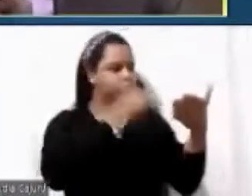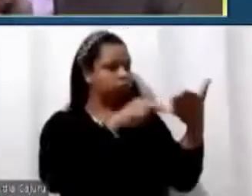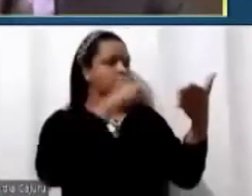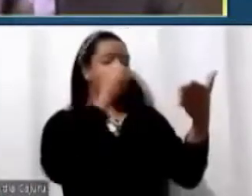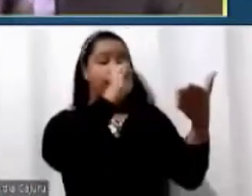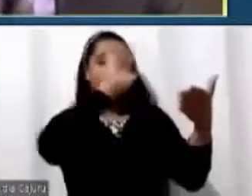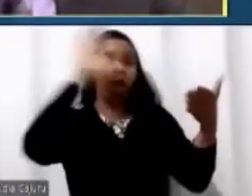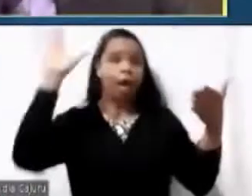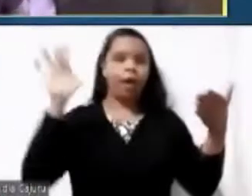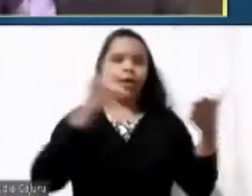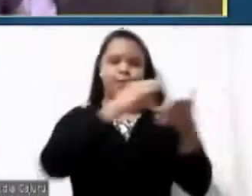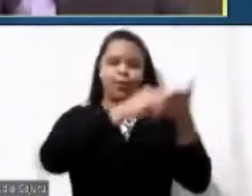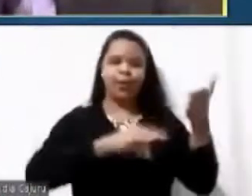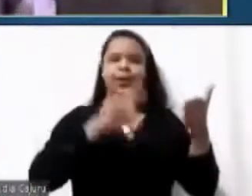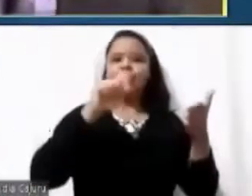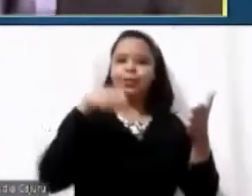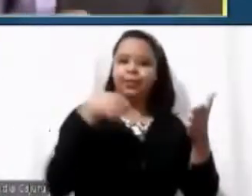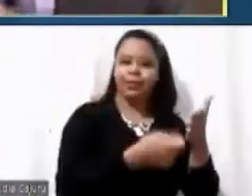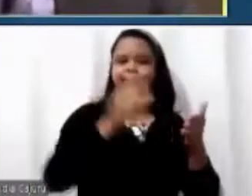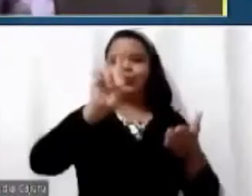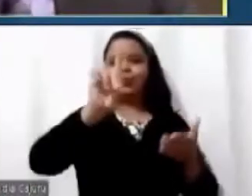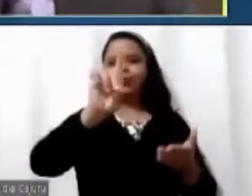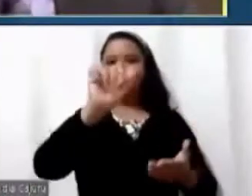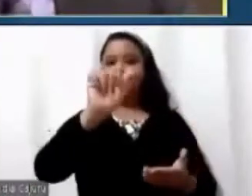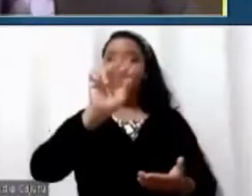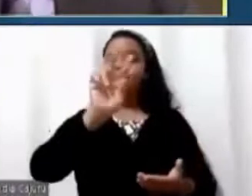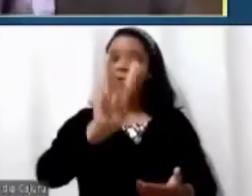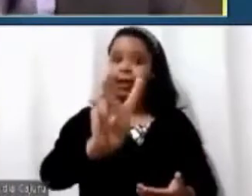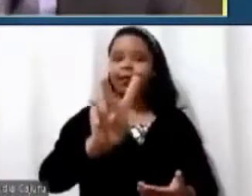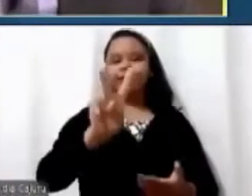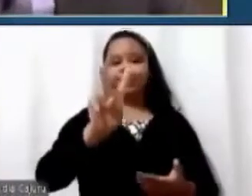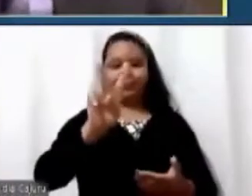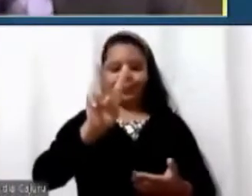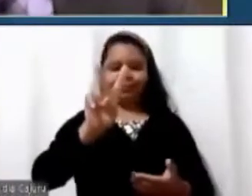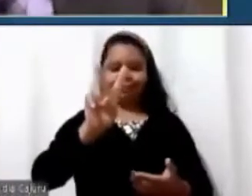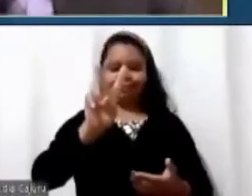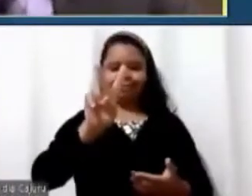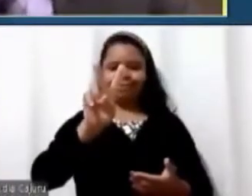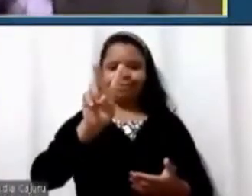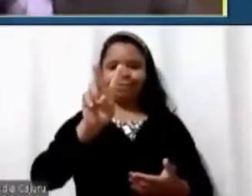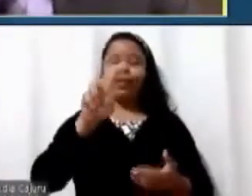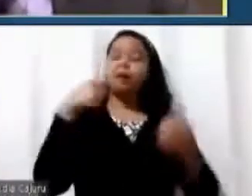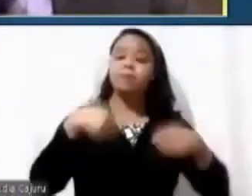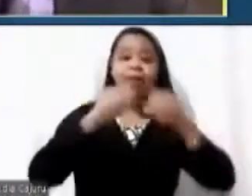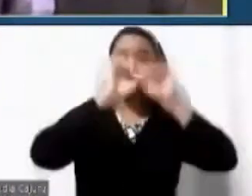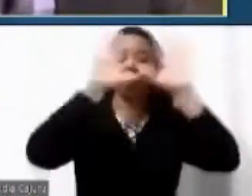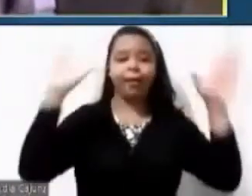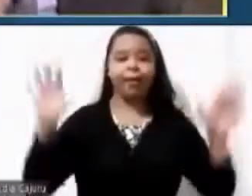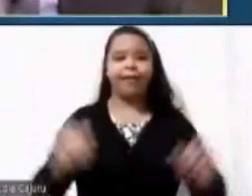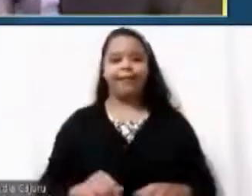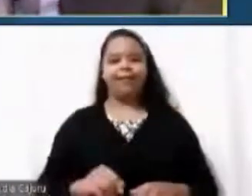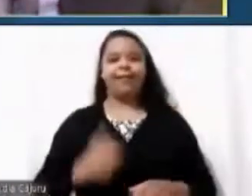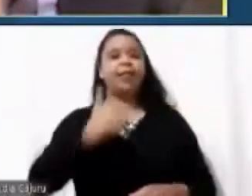antecipadas de vontade, que encaram de uma forma negativa, que façam confusão, como eutanásia ou coisas do tipo. Mas